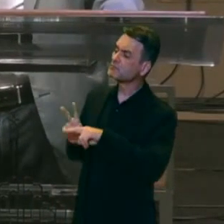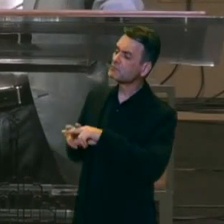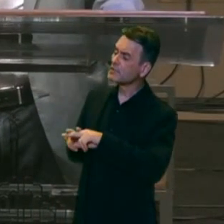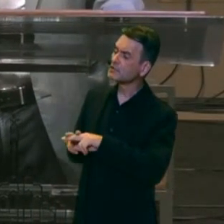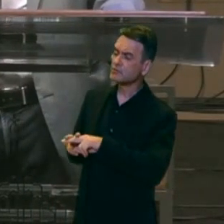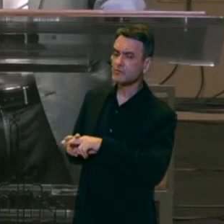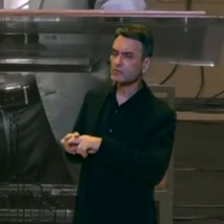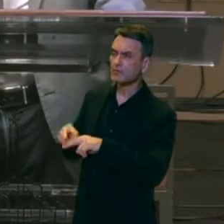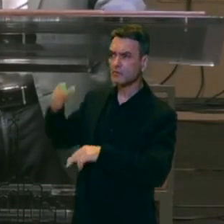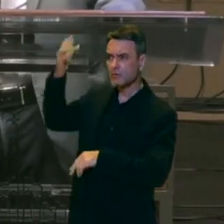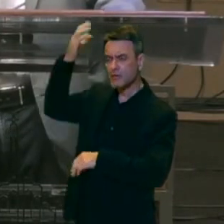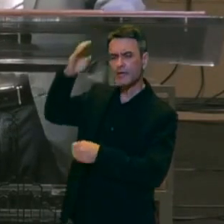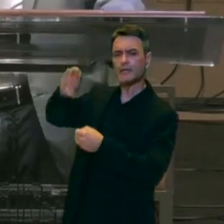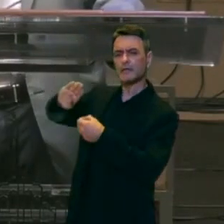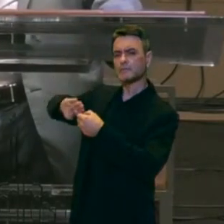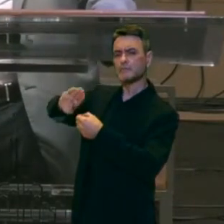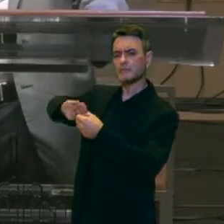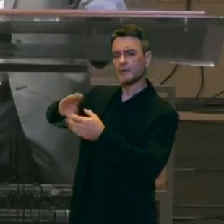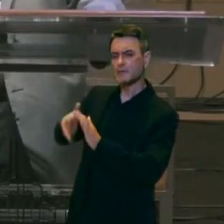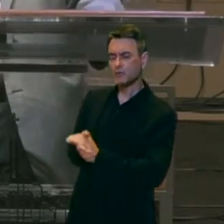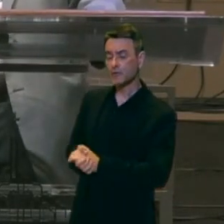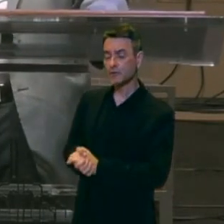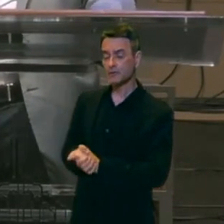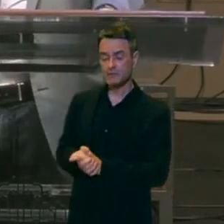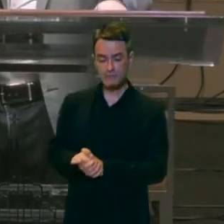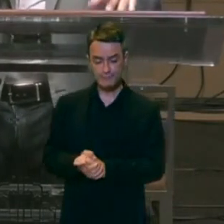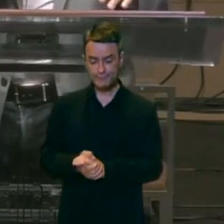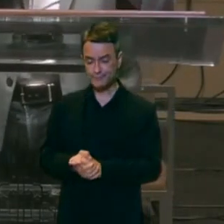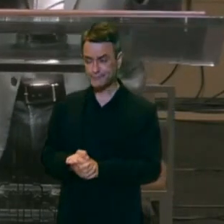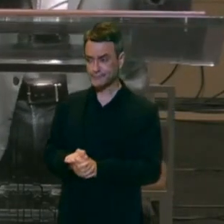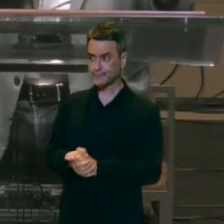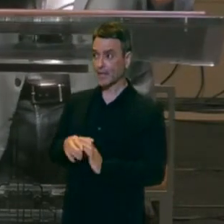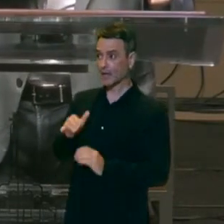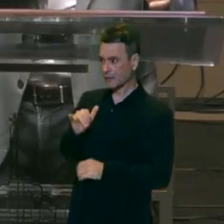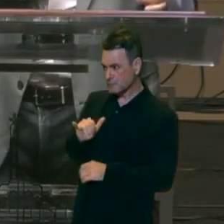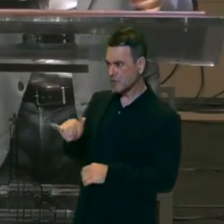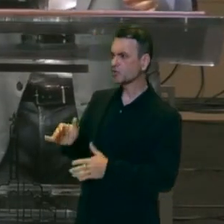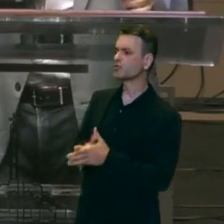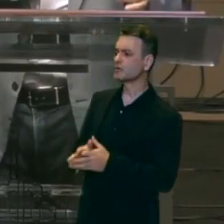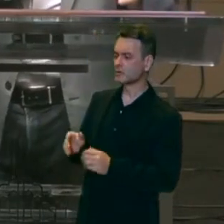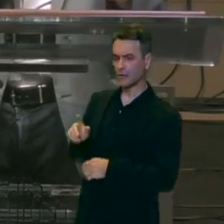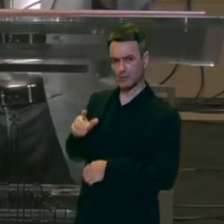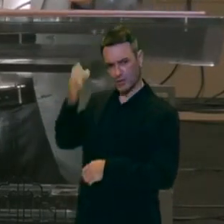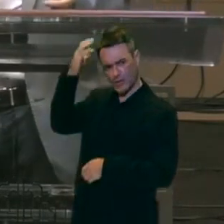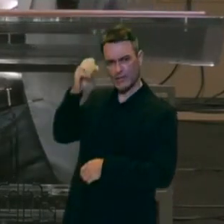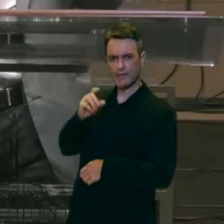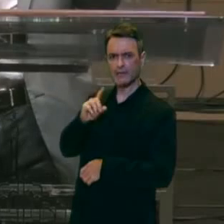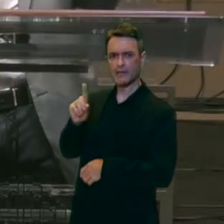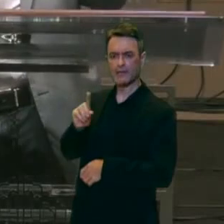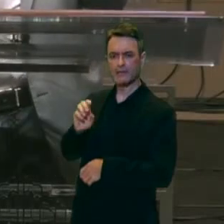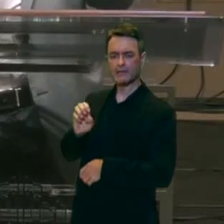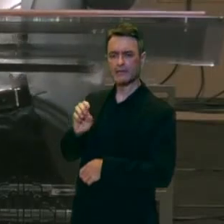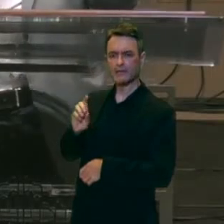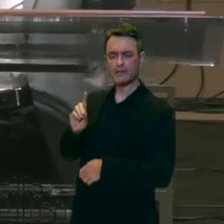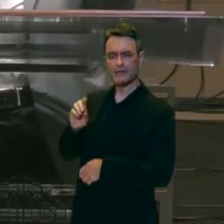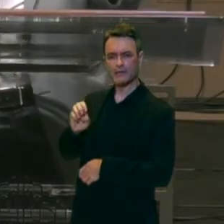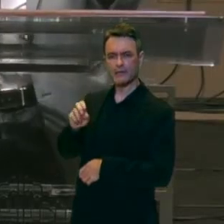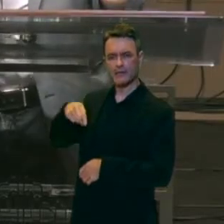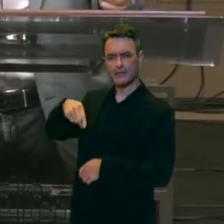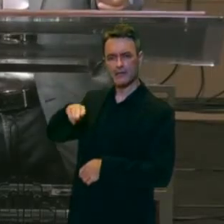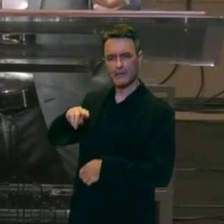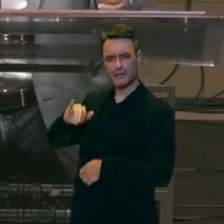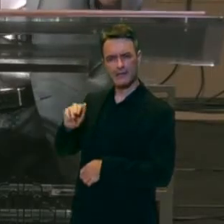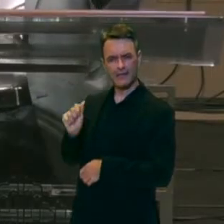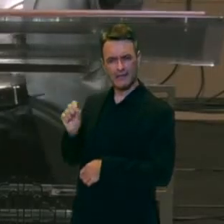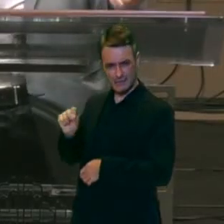do rei da Babilônia. E então Jeremias disse ao rei Zedequias: que crime cometi